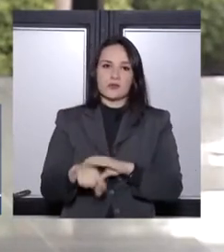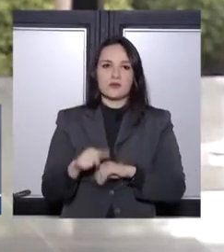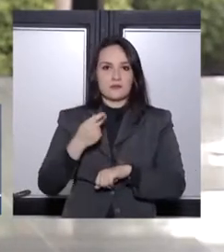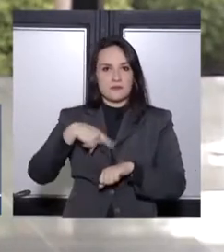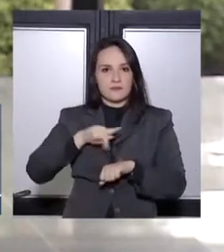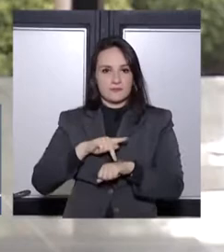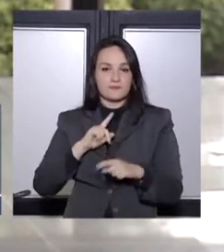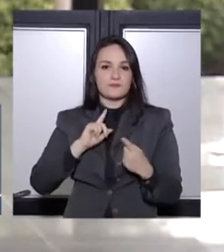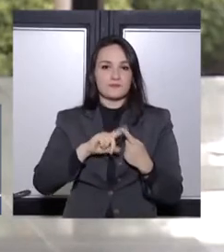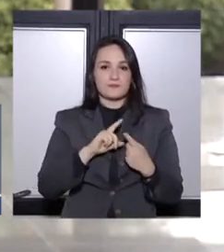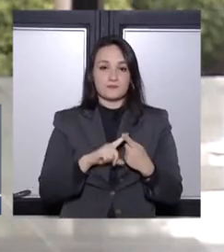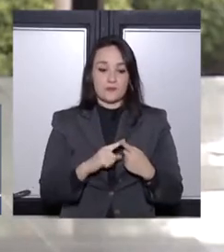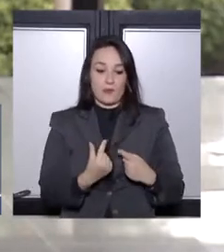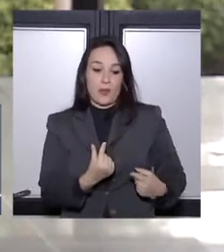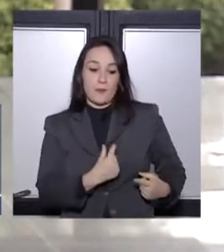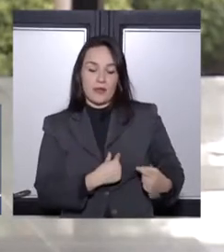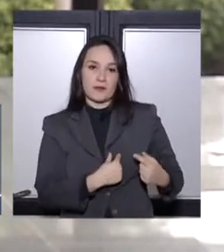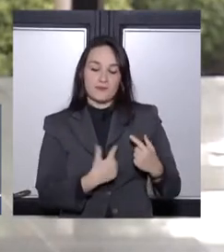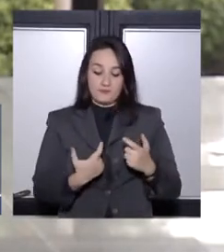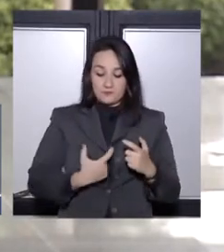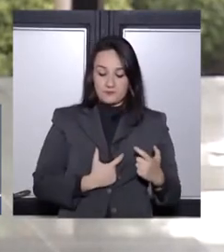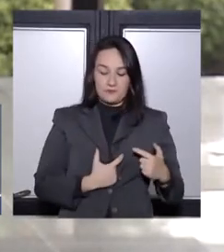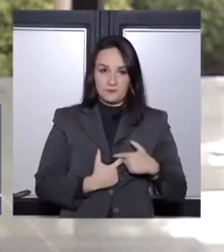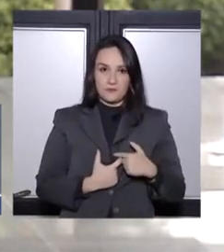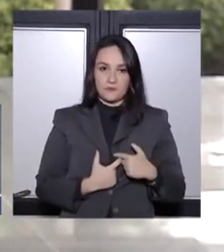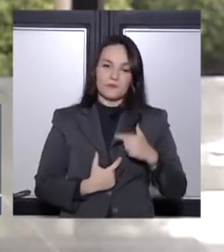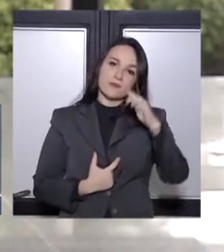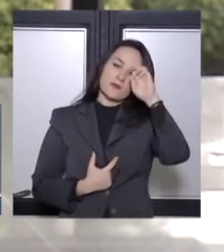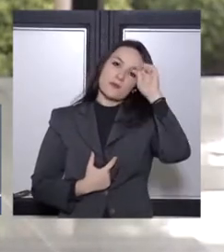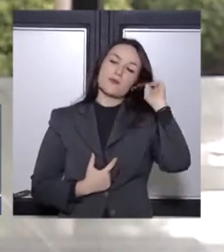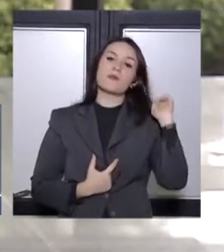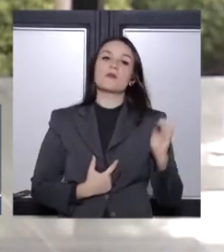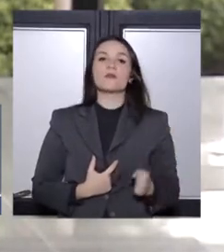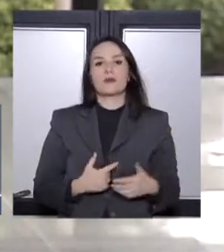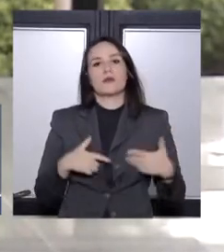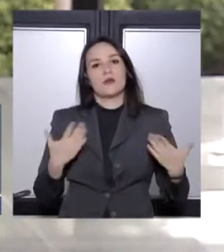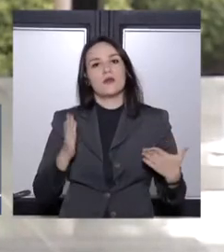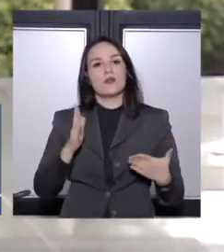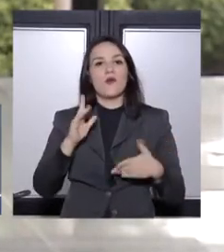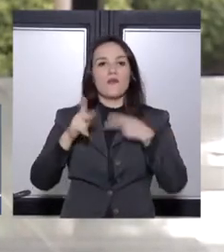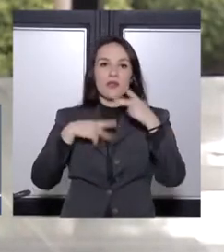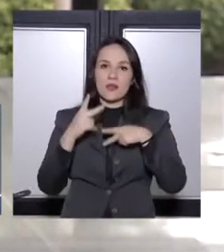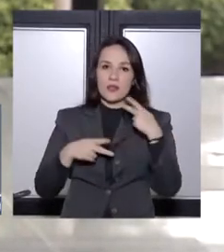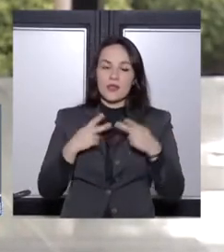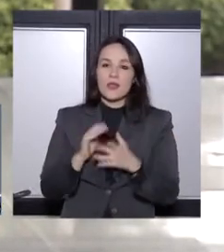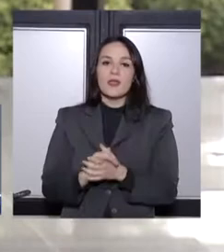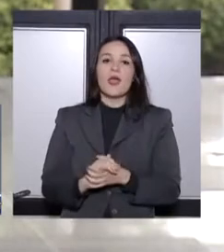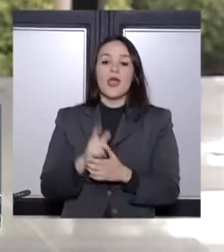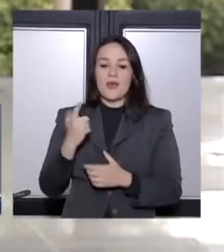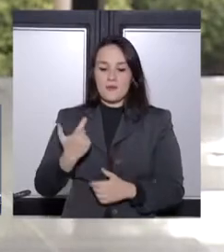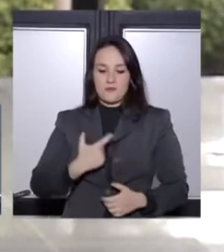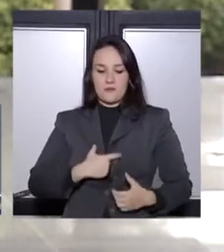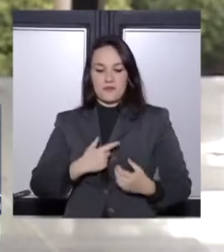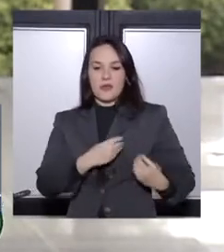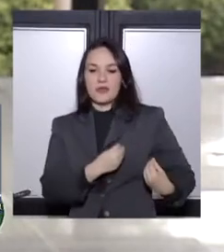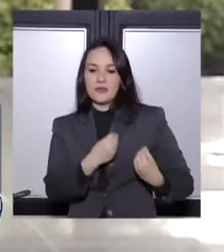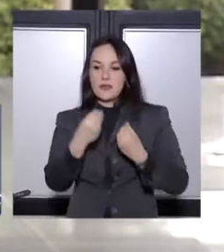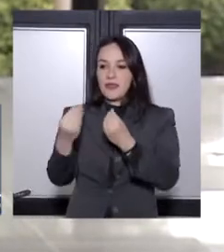falar um pouquinho da medalha. A medalha, ela é concedida, como eu já disse aqui, a essas personalidades